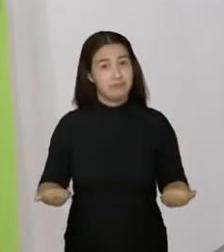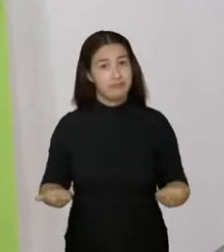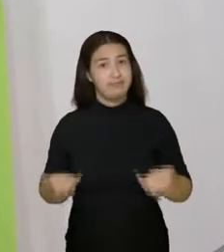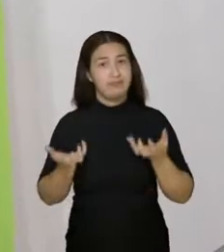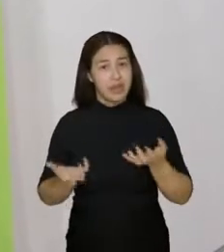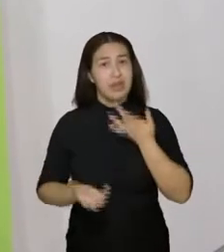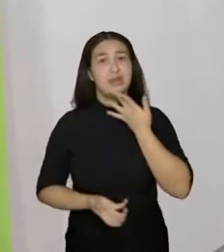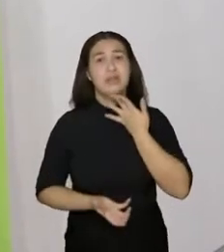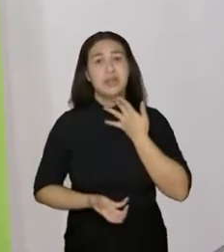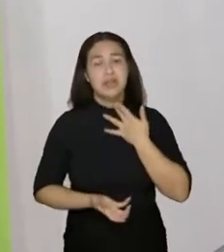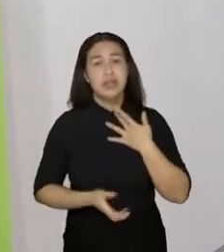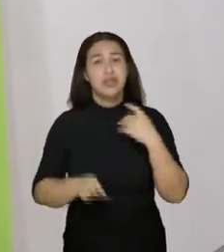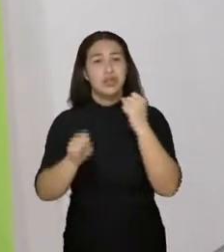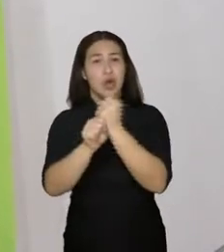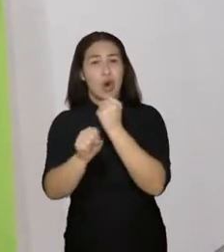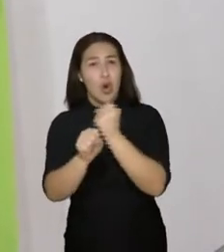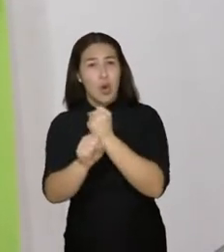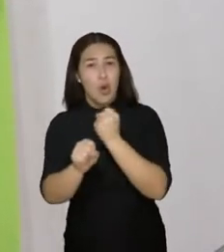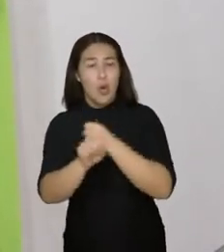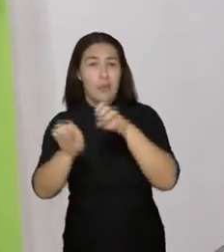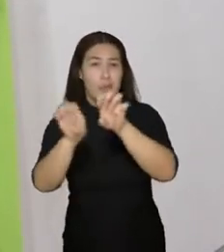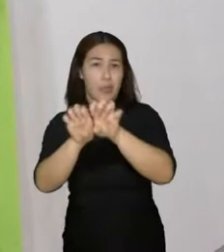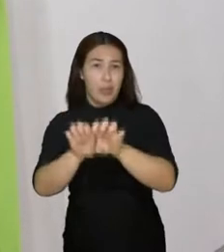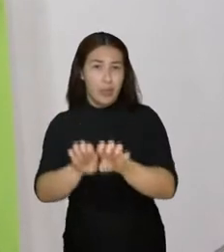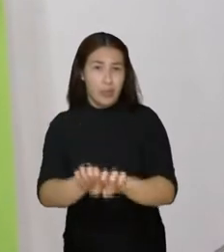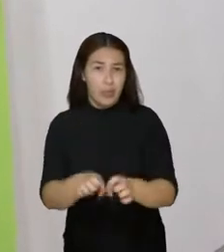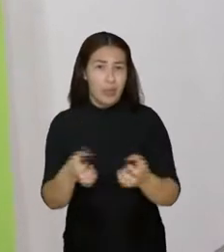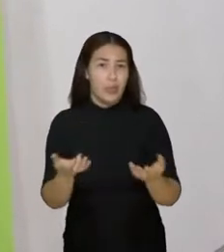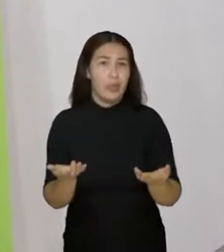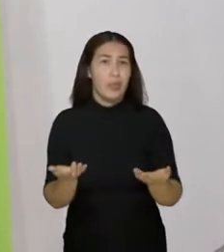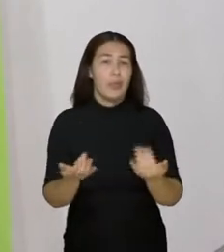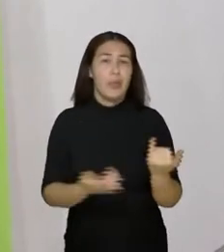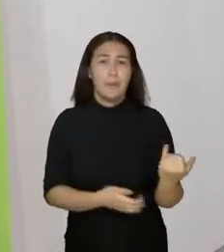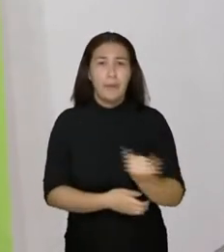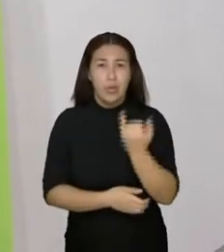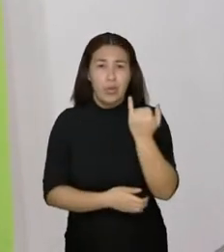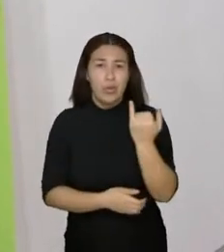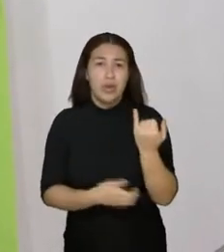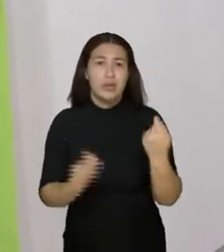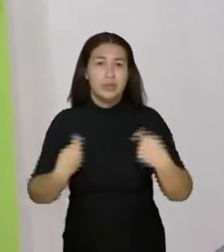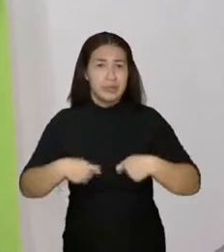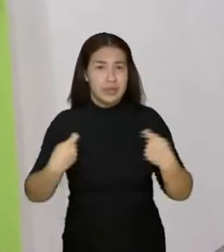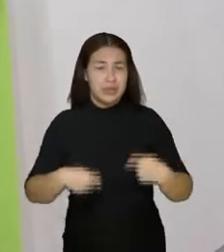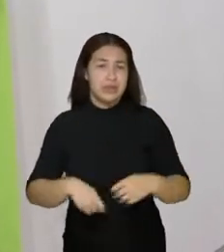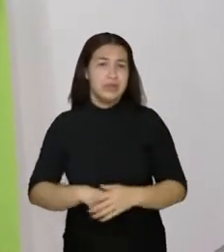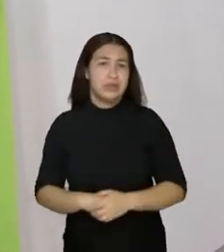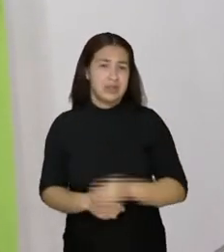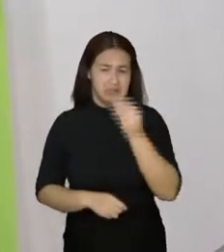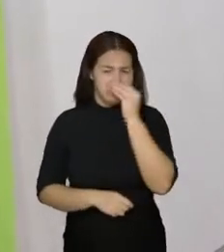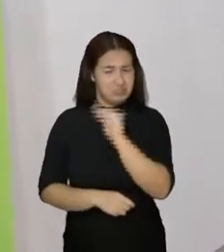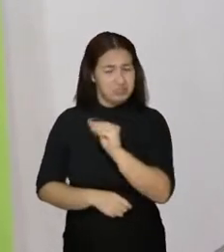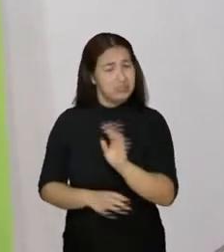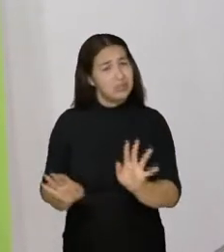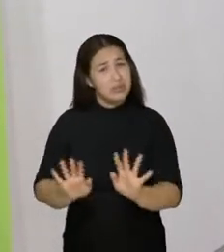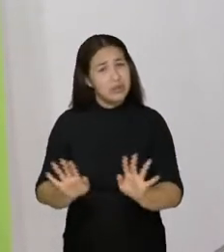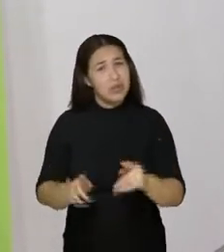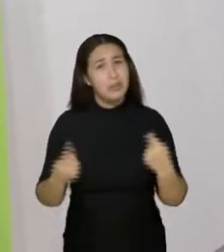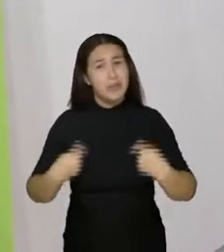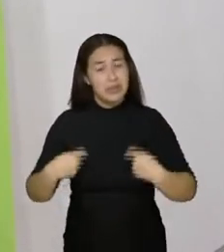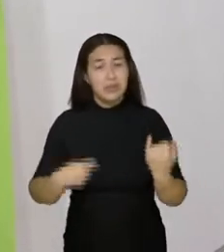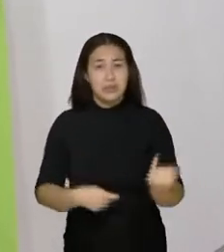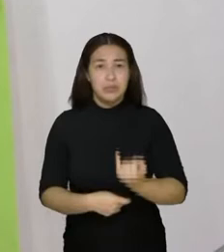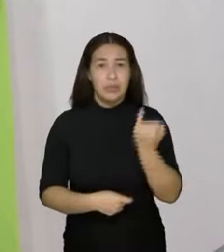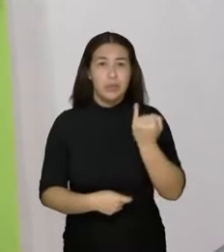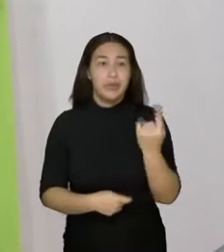para obras estruturais imprescindíveis indispensáveis para que a